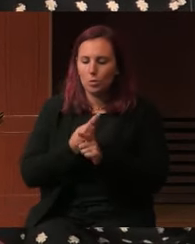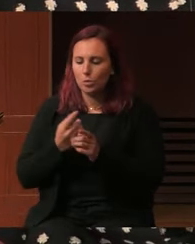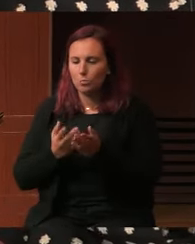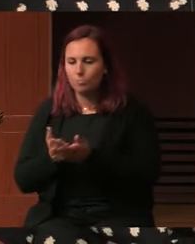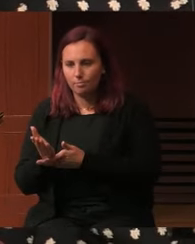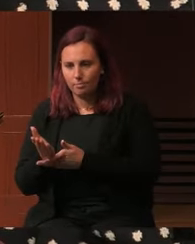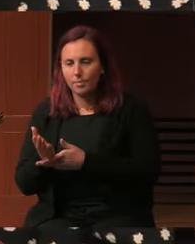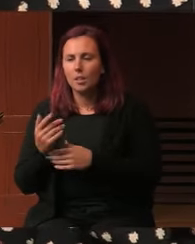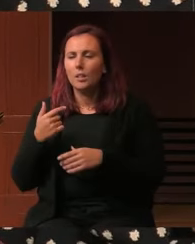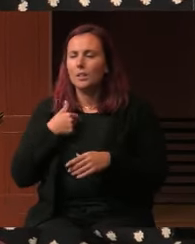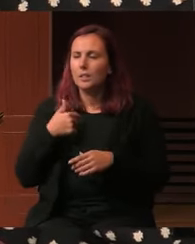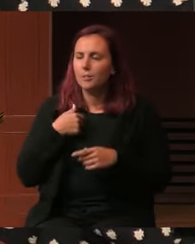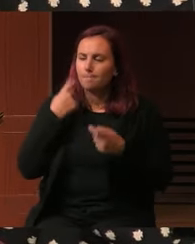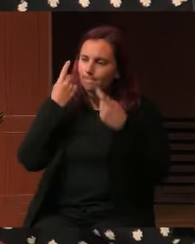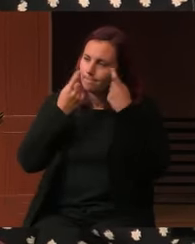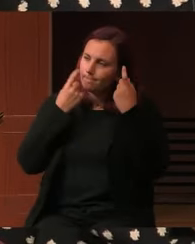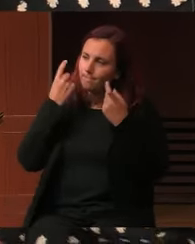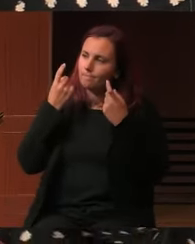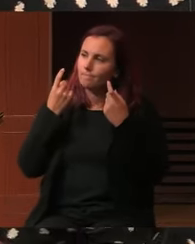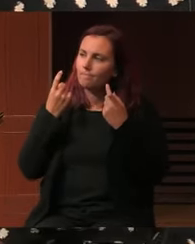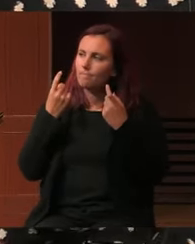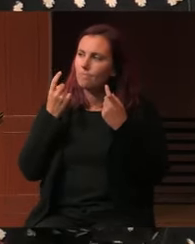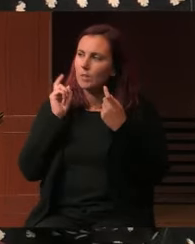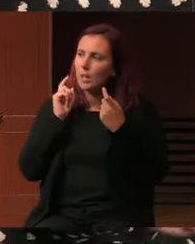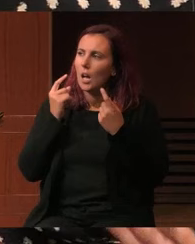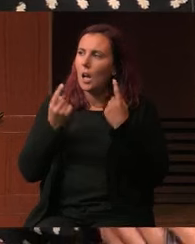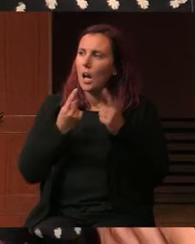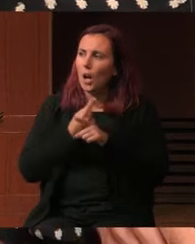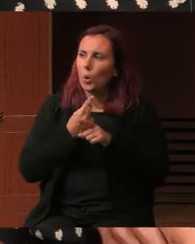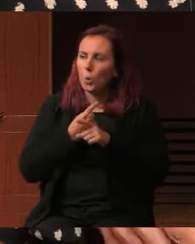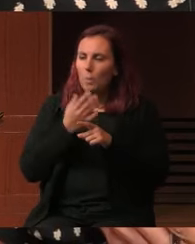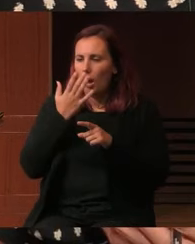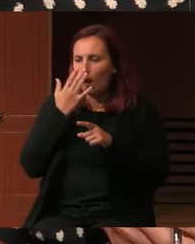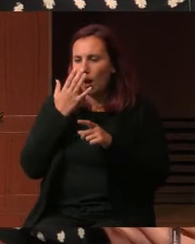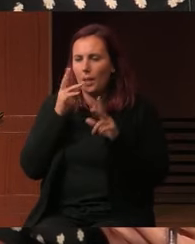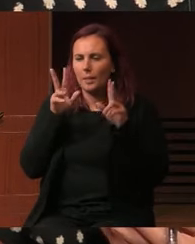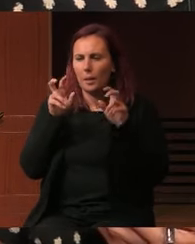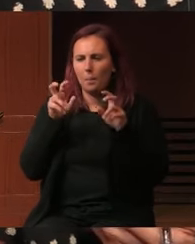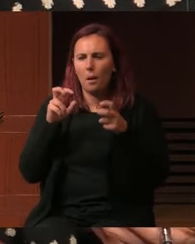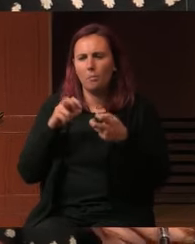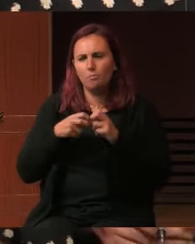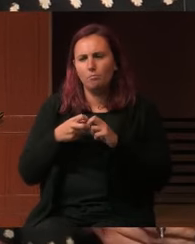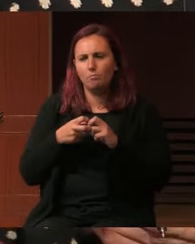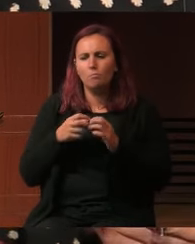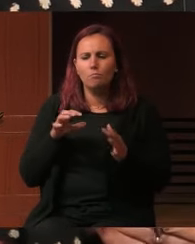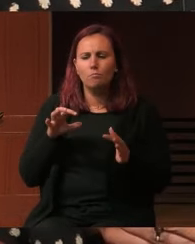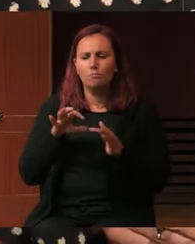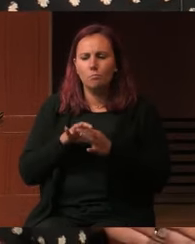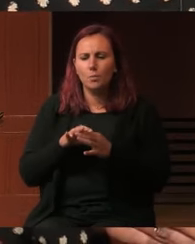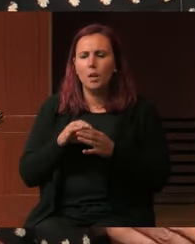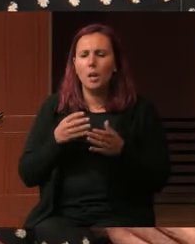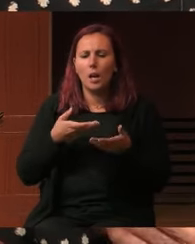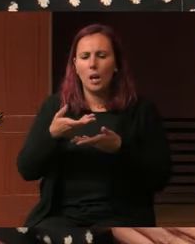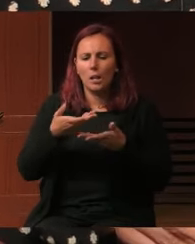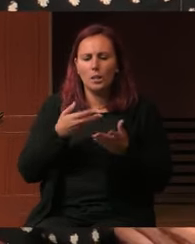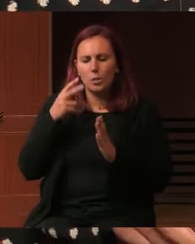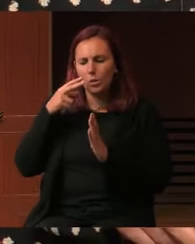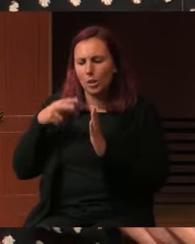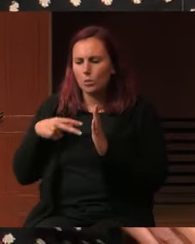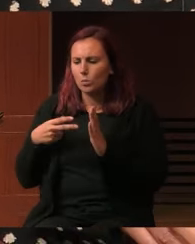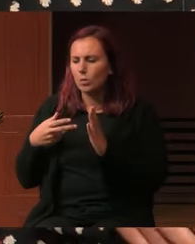pensei em trazer-vos alguma problematização em torno da nossa relação com a